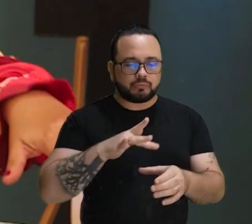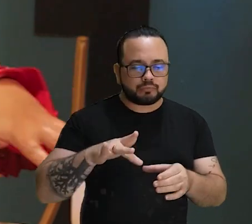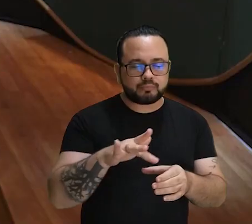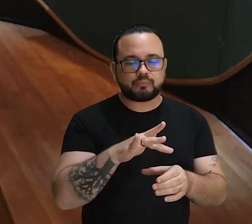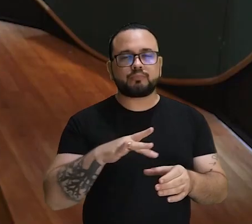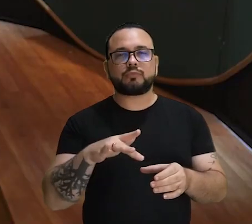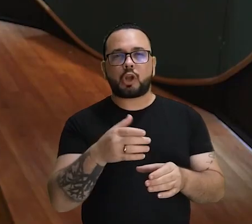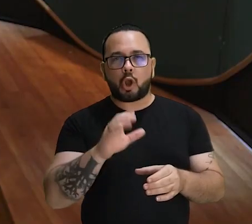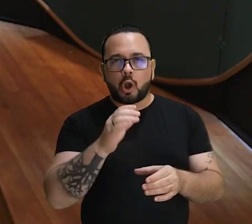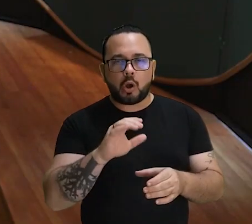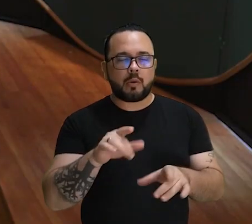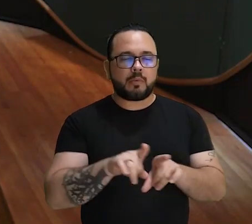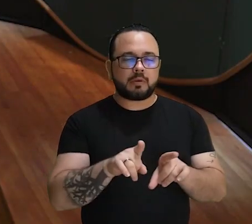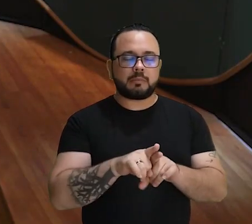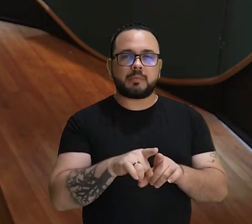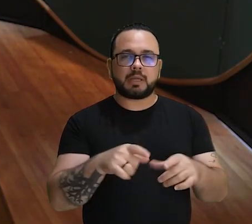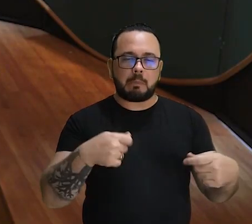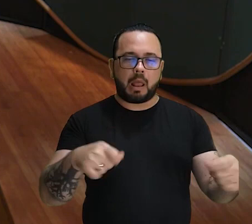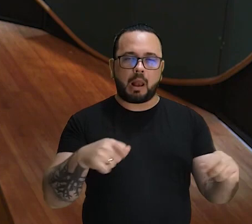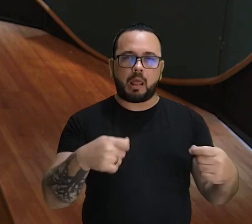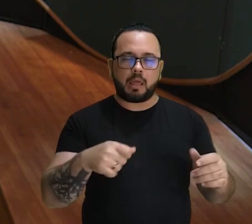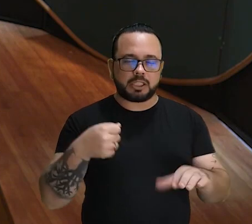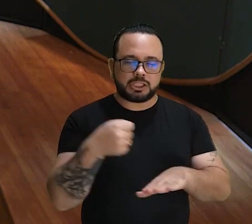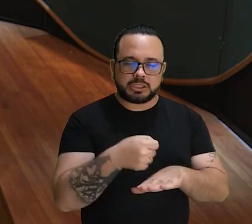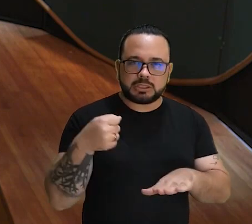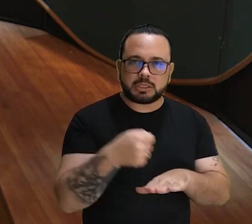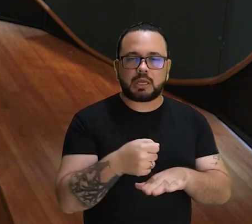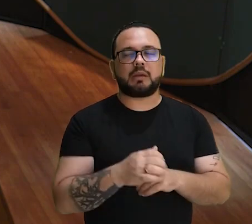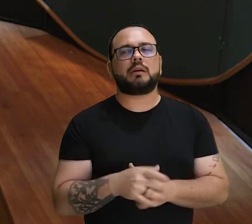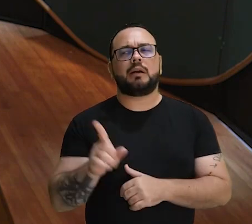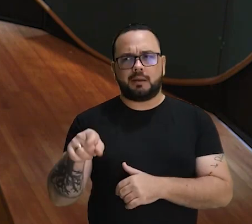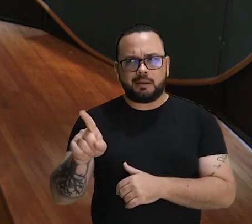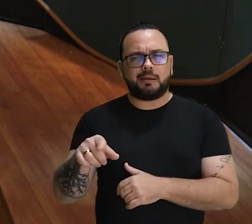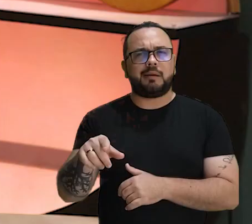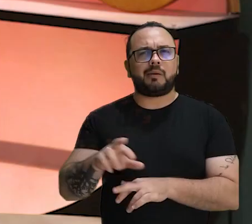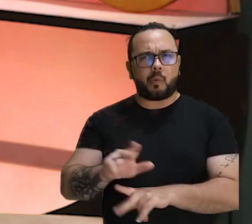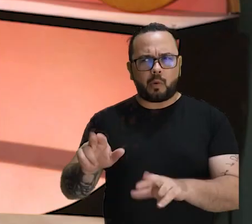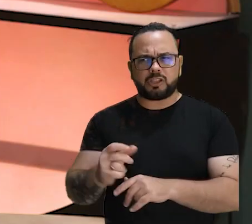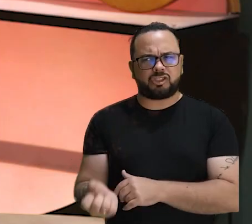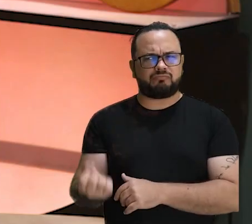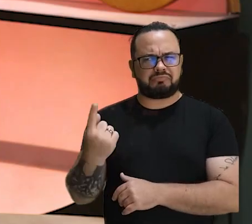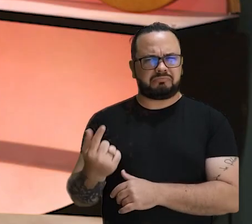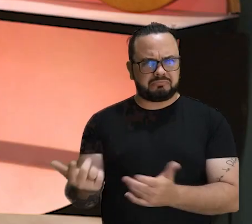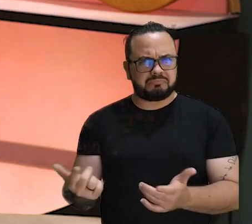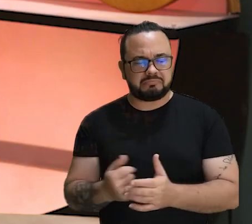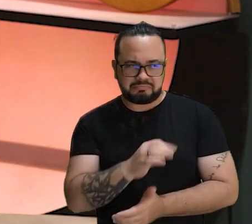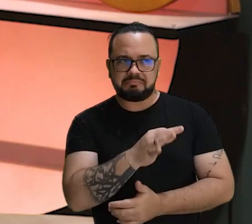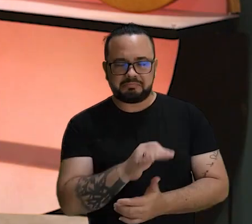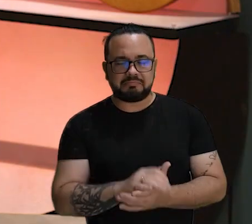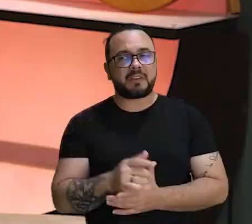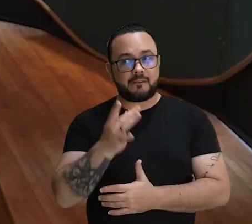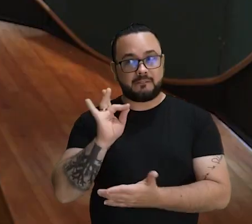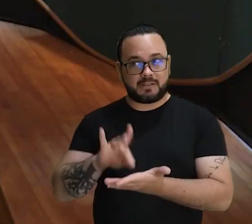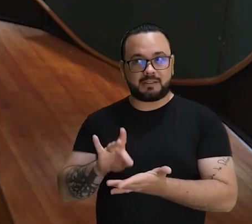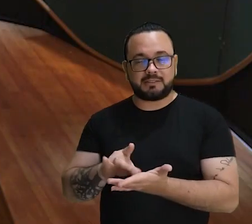Ah, eu vi serrote, esse. Serrote. É. Uma labaresca beatbox. Aí eu faço, eu dirijo, criei. Gente, são sempre coisas, assim, inesperadas.